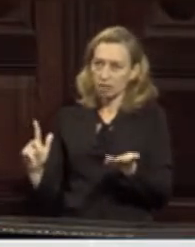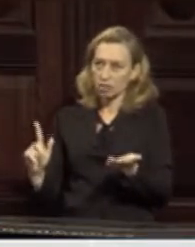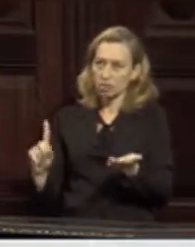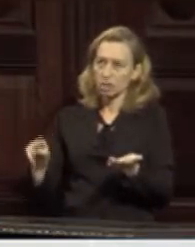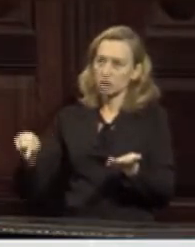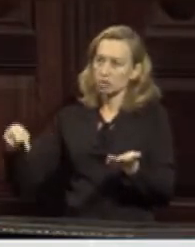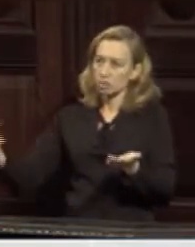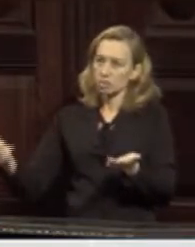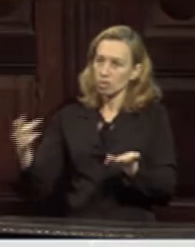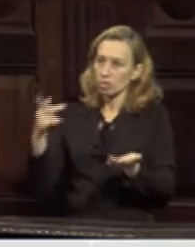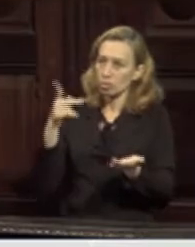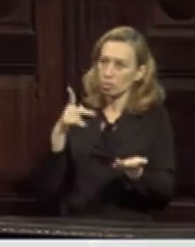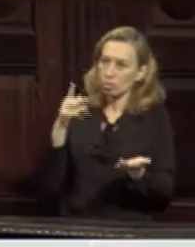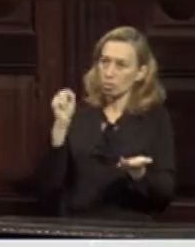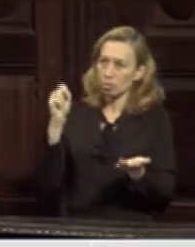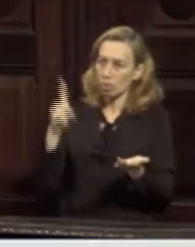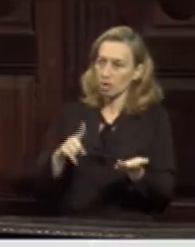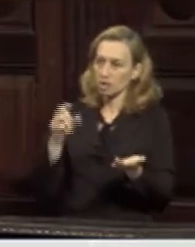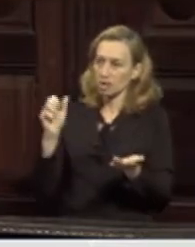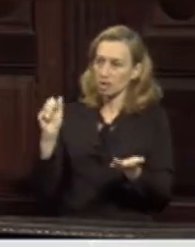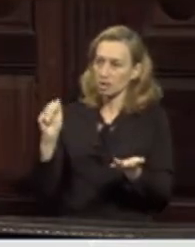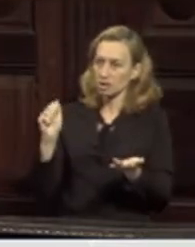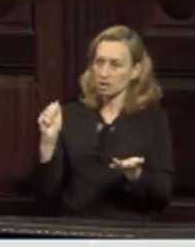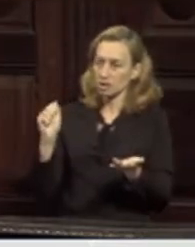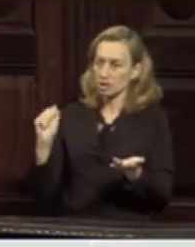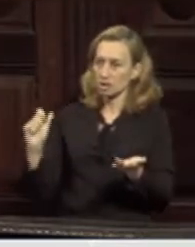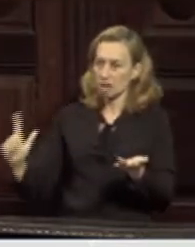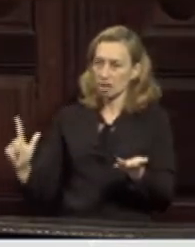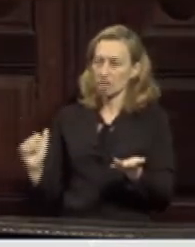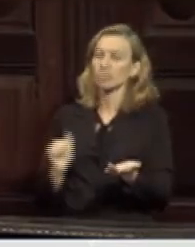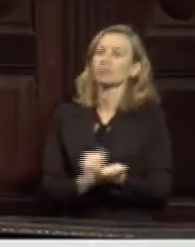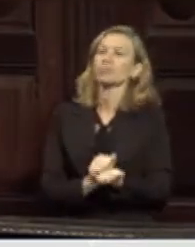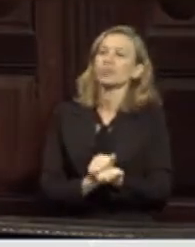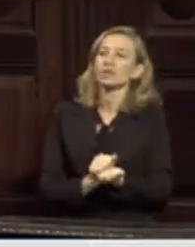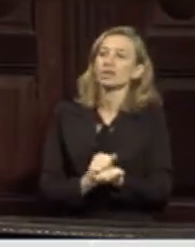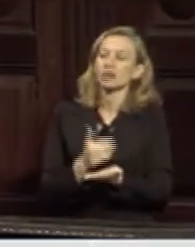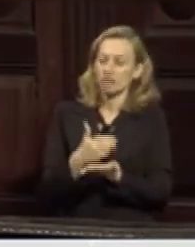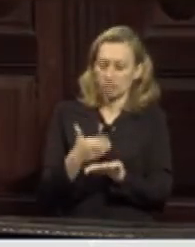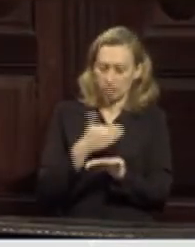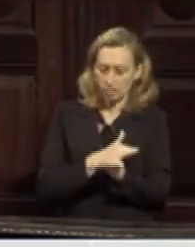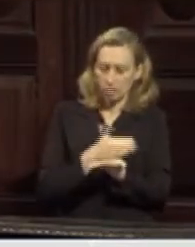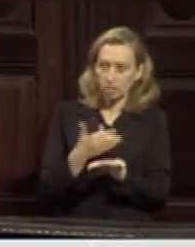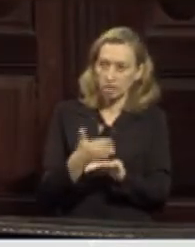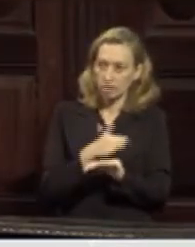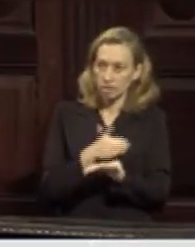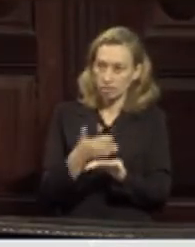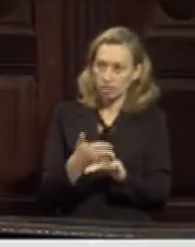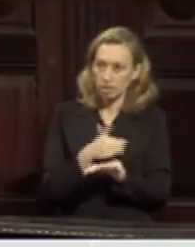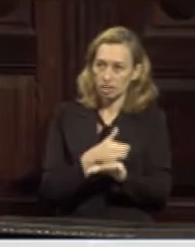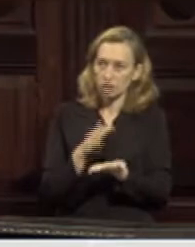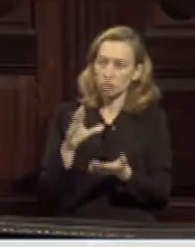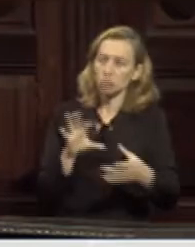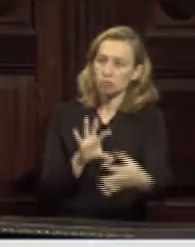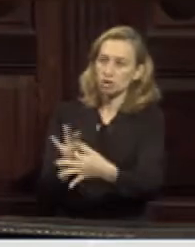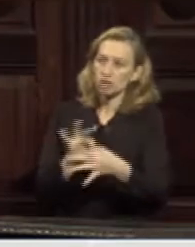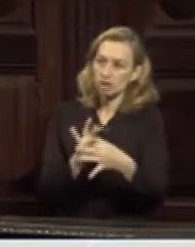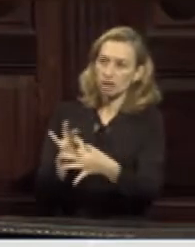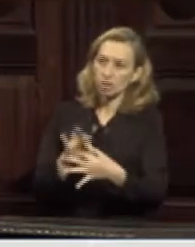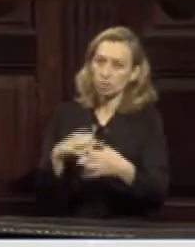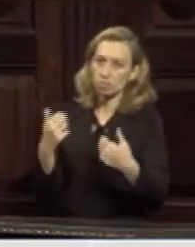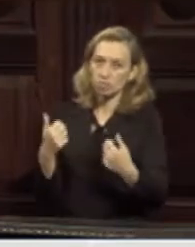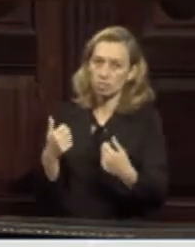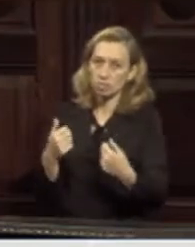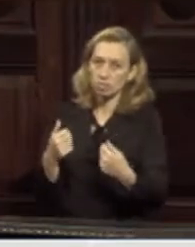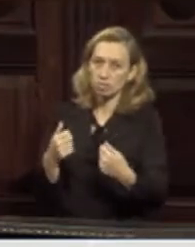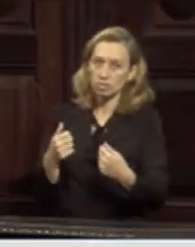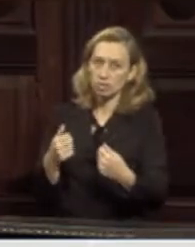campos do pós-sal do último leilão, dizendo que se ele tivesse na regra do pré-sal, a União ganharia muito mais.